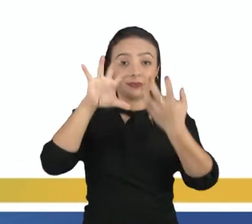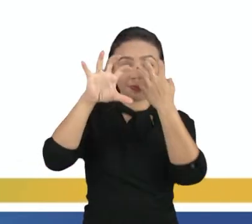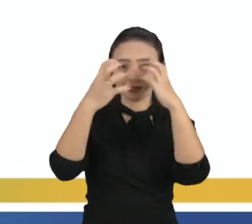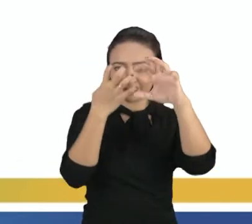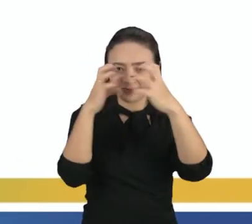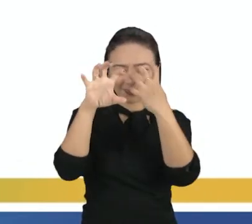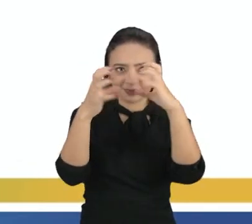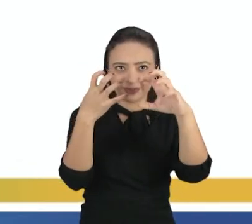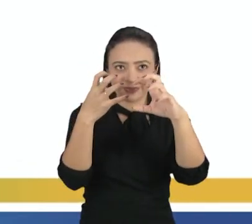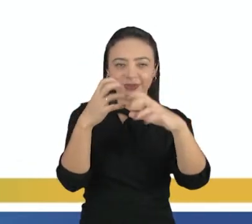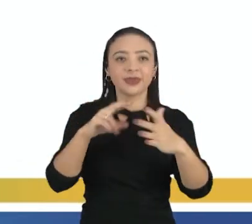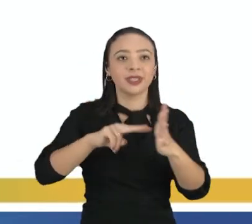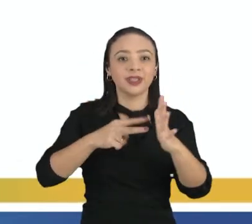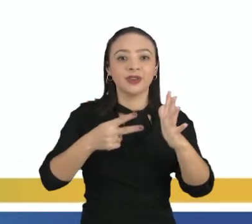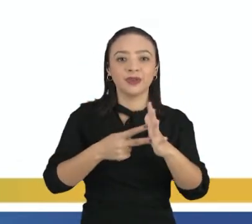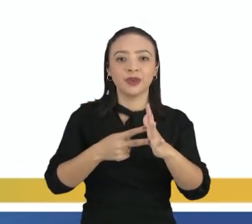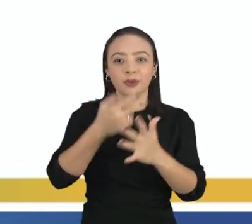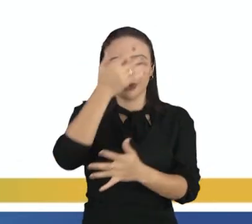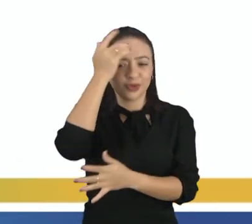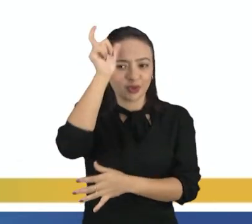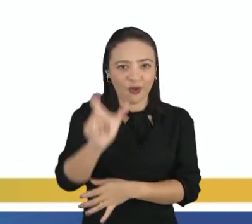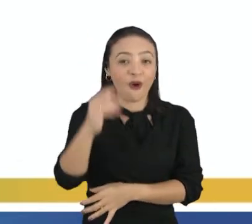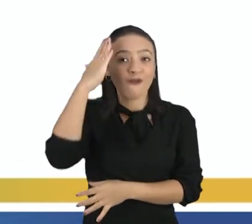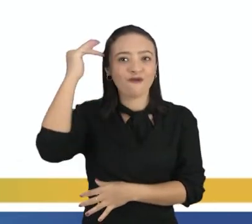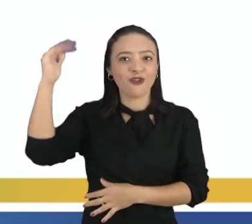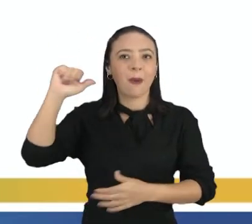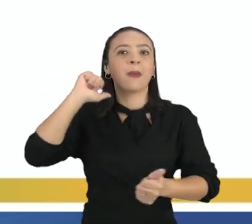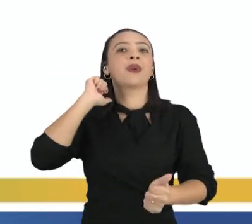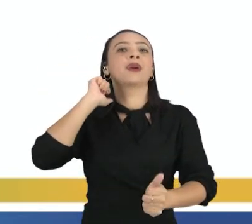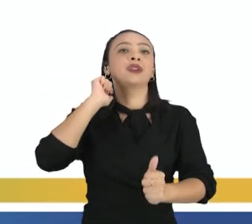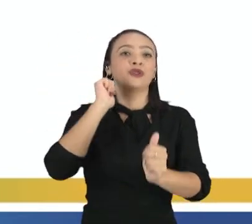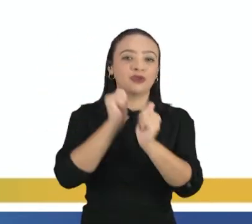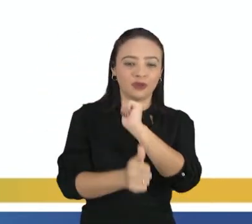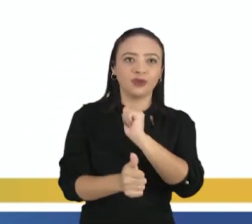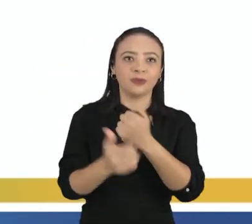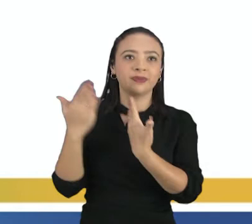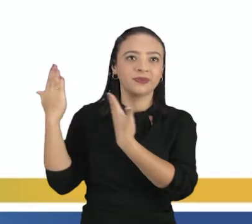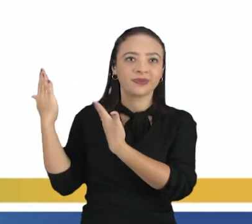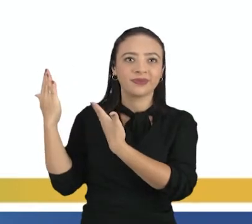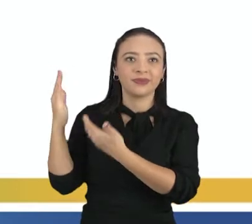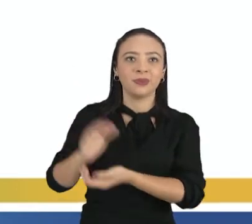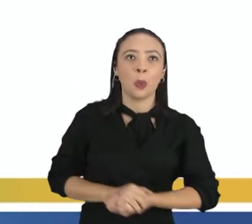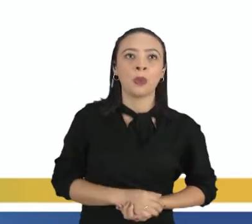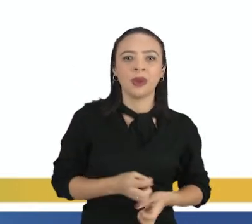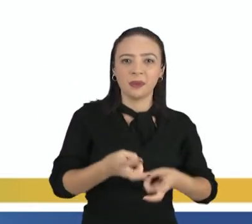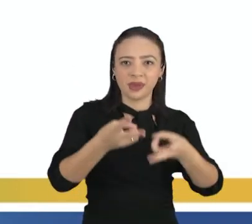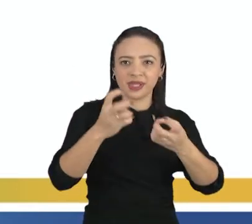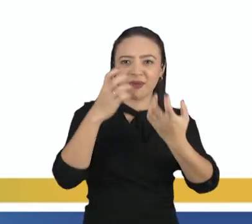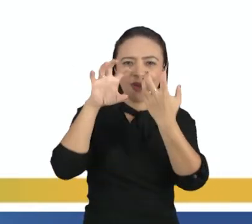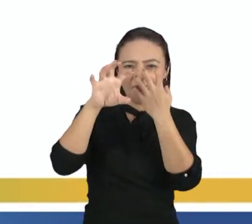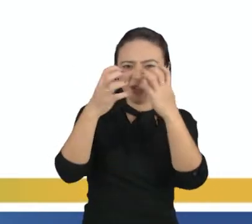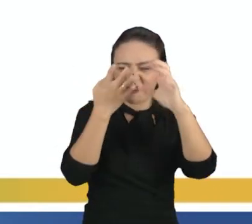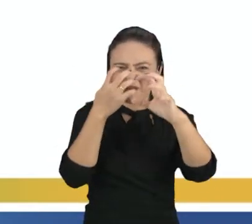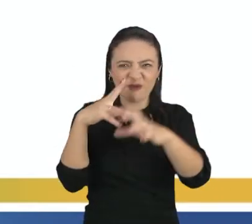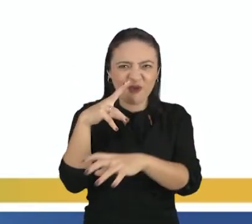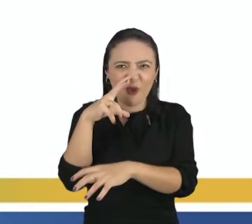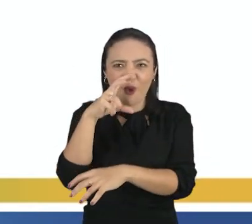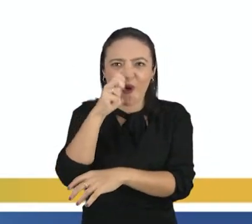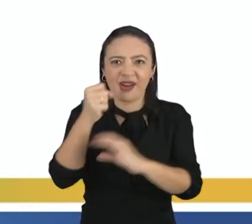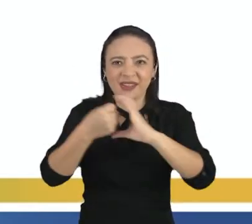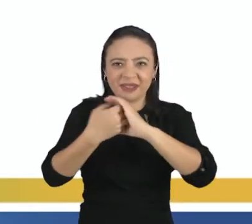né? Se trata de um jogador de futebol, Ronaldinho Gaúcho. Vejam que a caricatura exagera em algo que